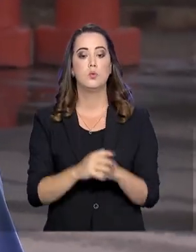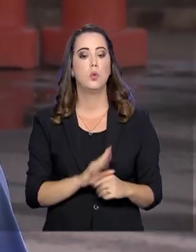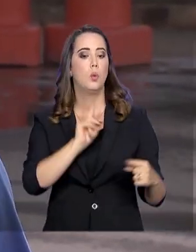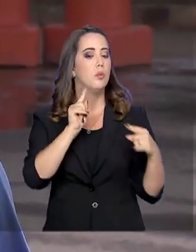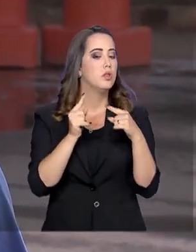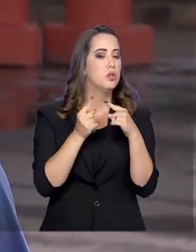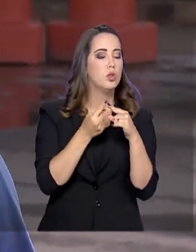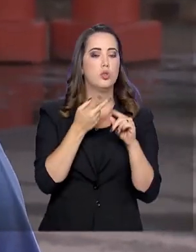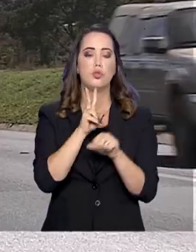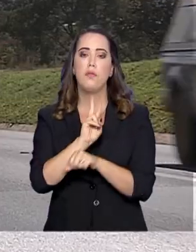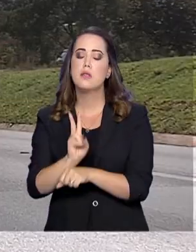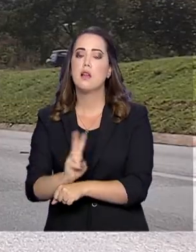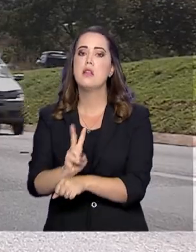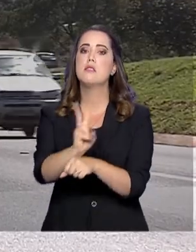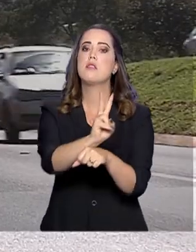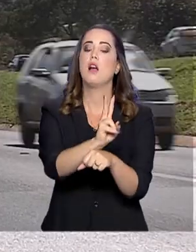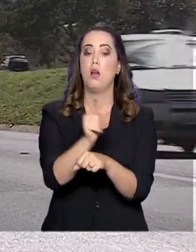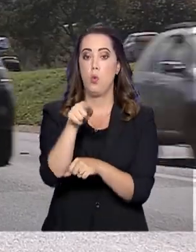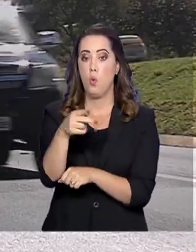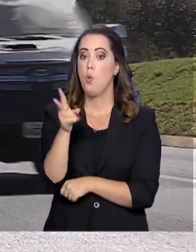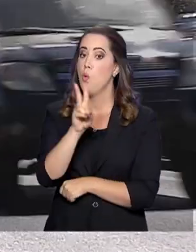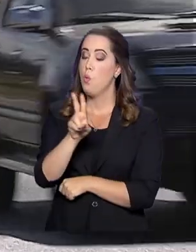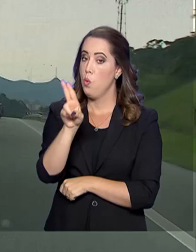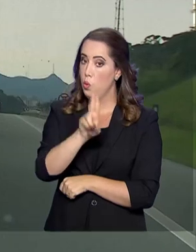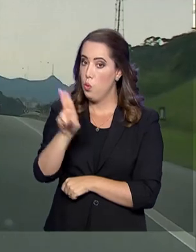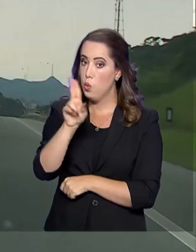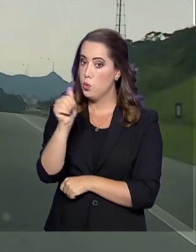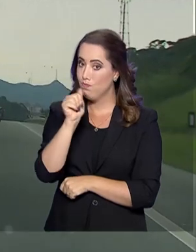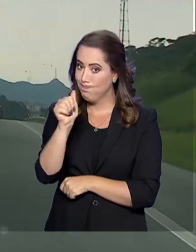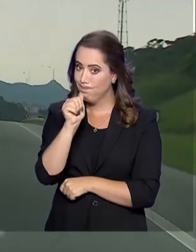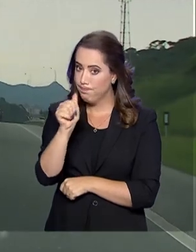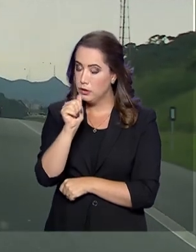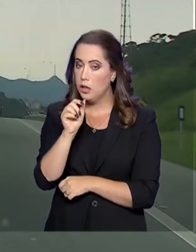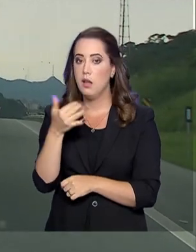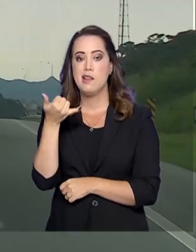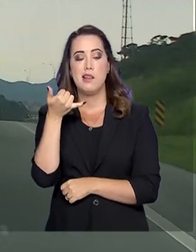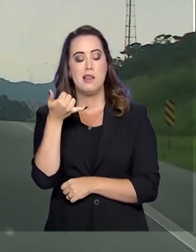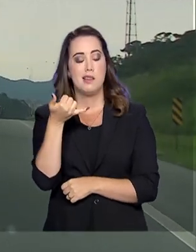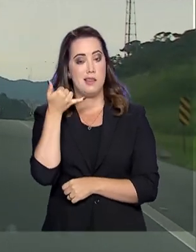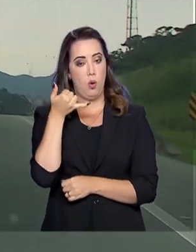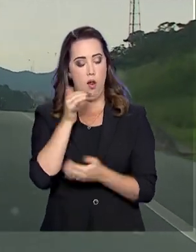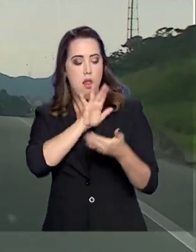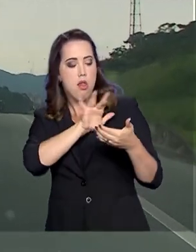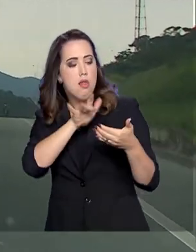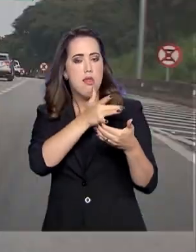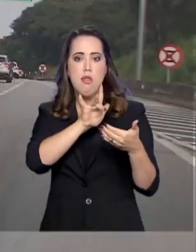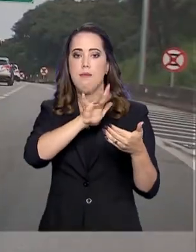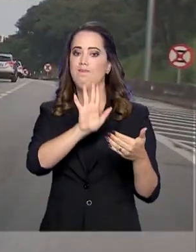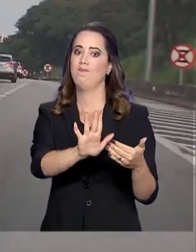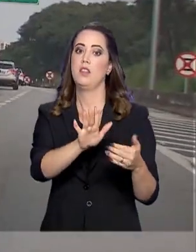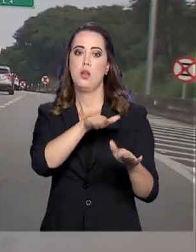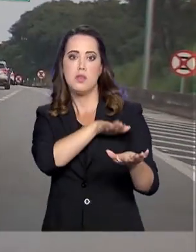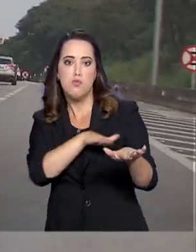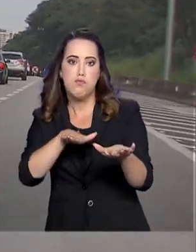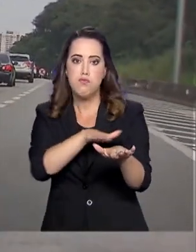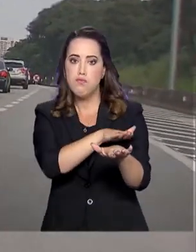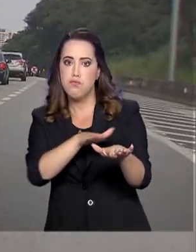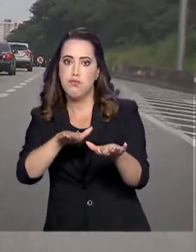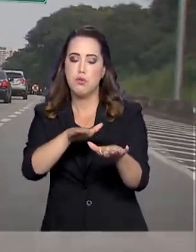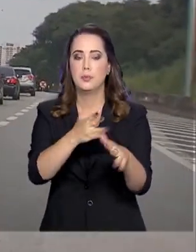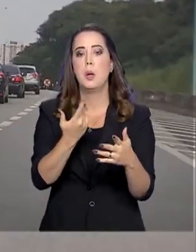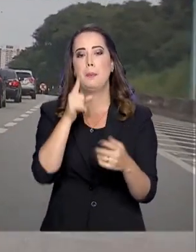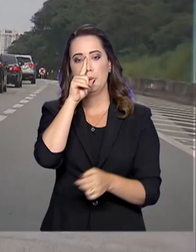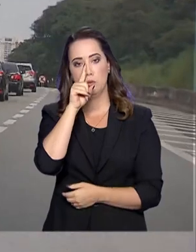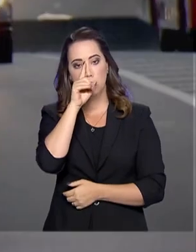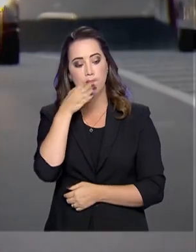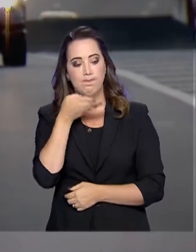voltadas para fiscalizar o uso do álcool celular ao volante e as ultrapassagens perigosas. E esse cuidado será